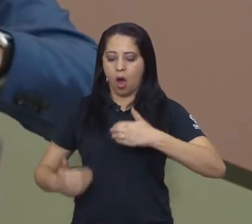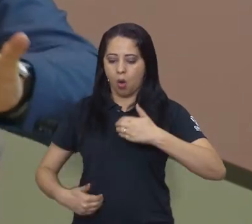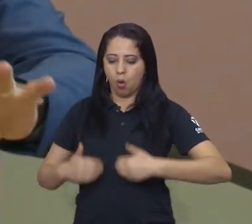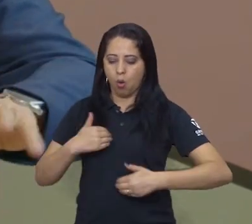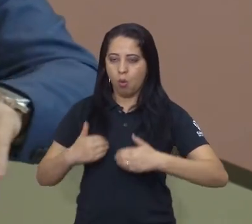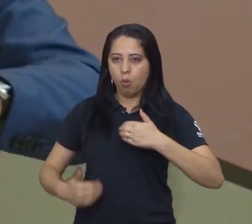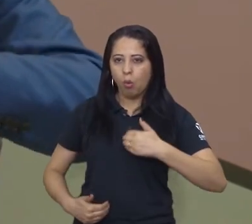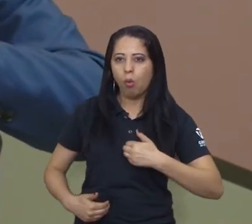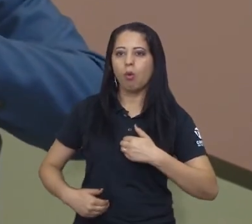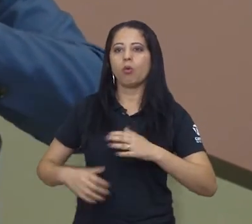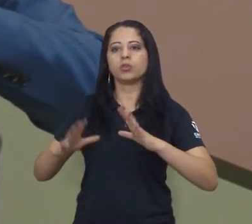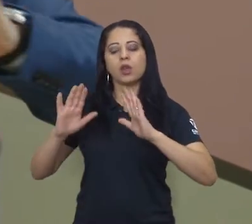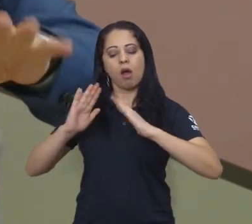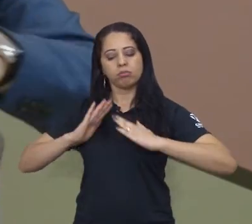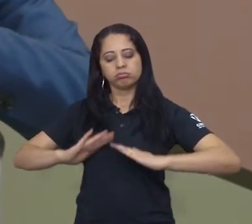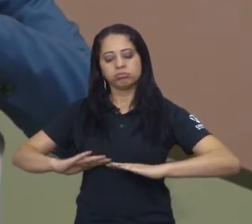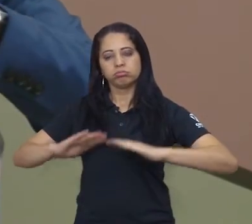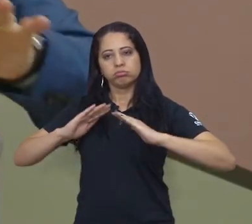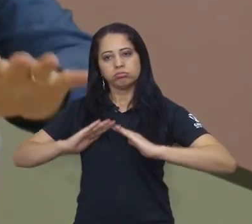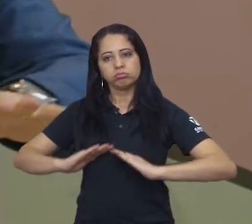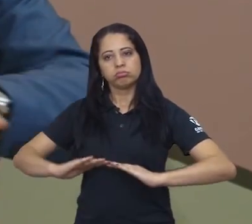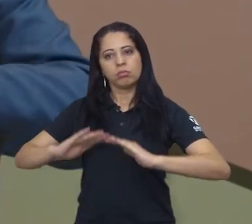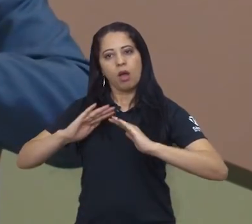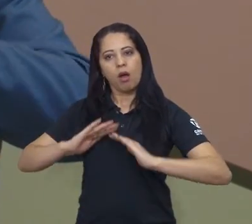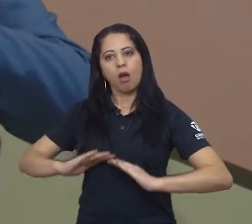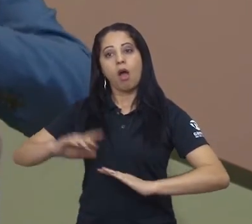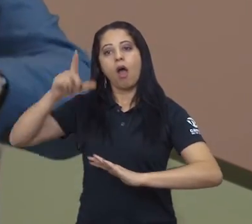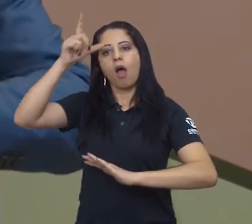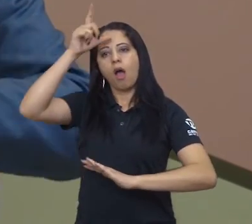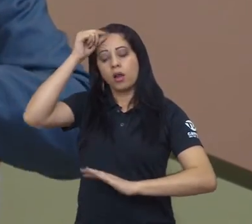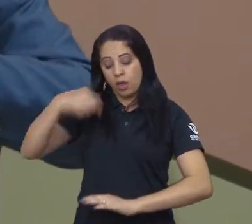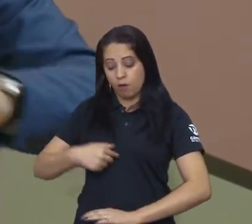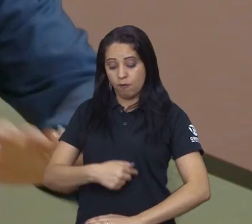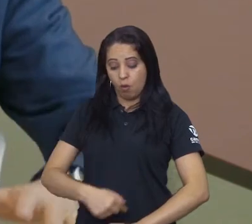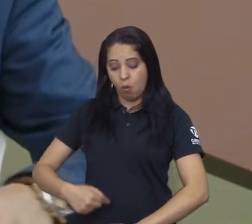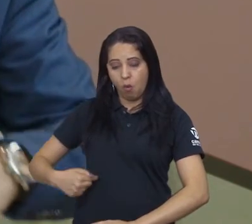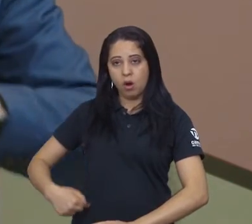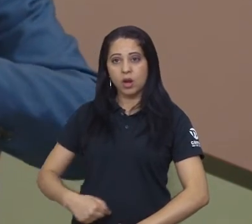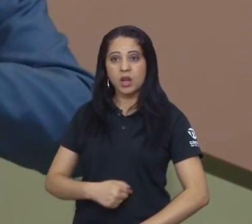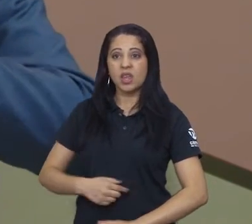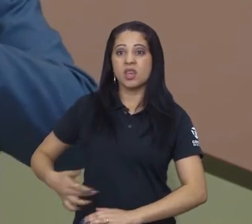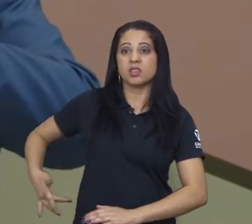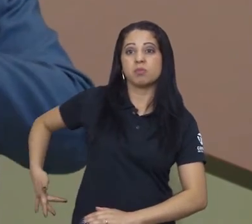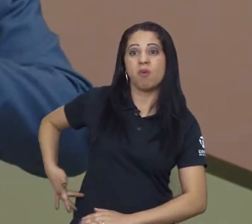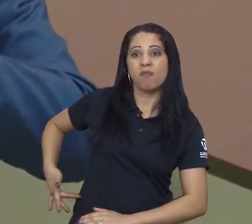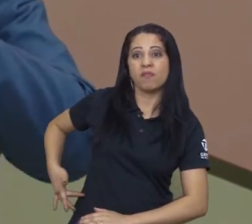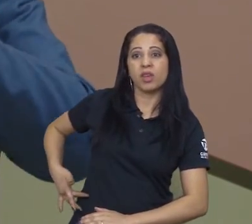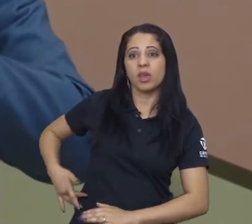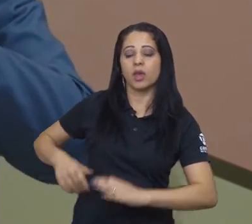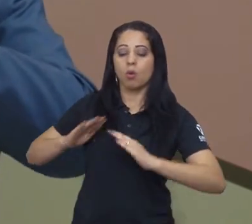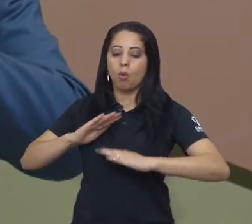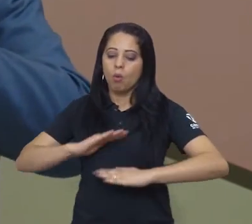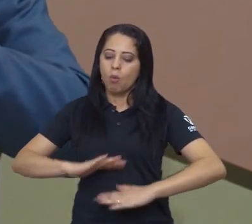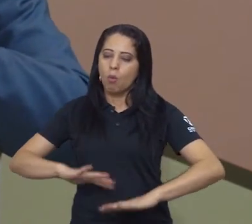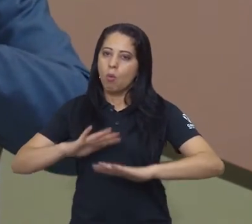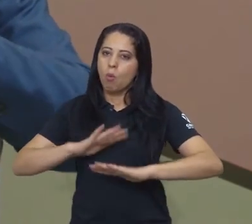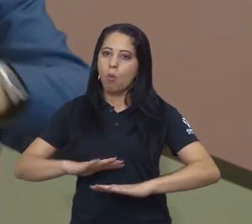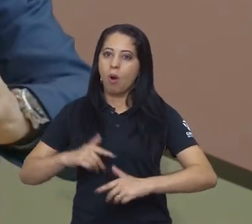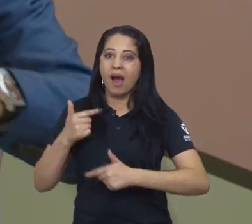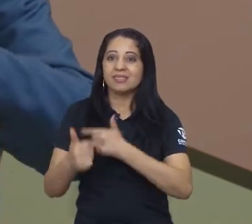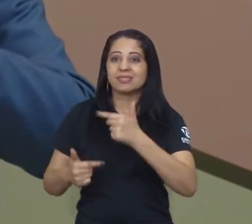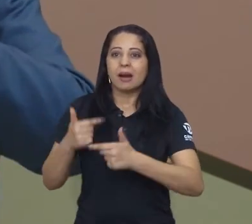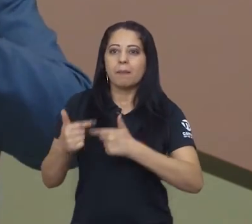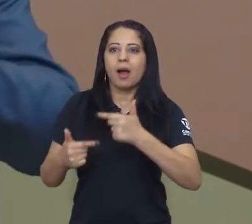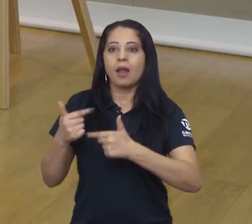Meu fígado o meu estômago já tá arrumando a casa intestino R eles estão descansando Eles não estão trabalhando para